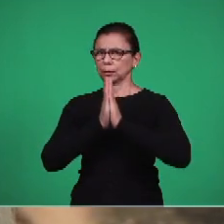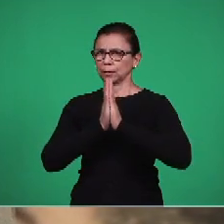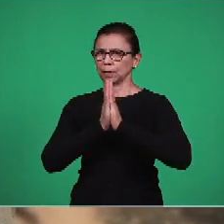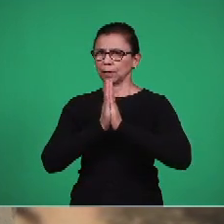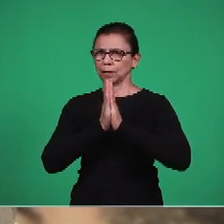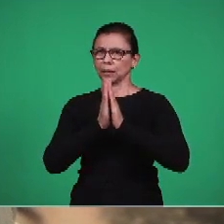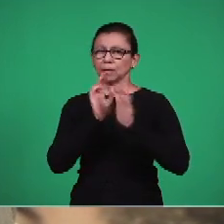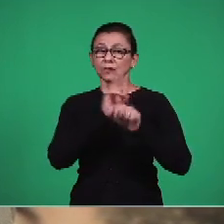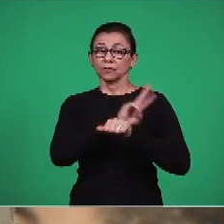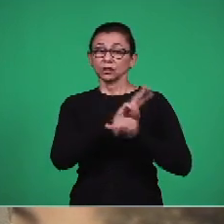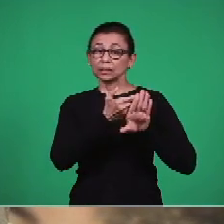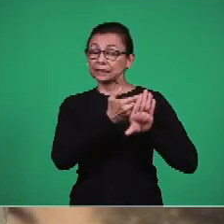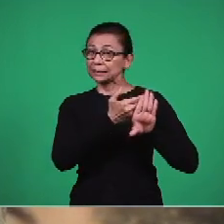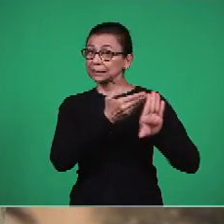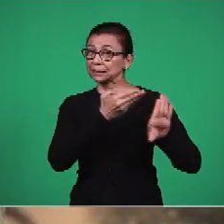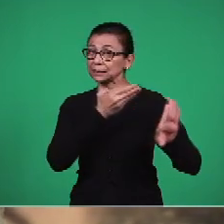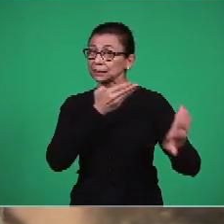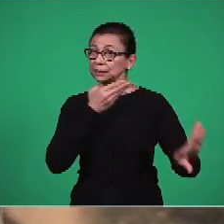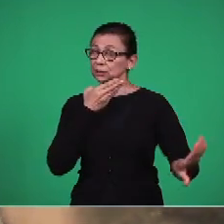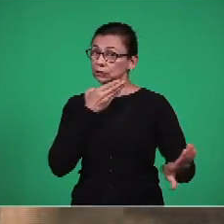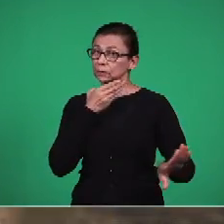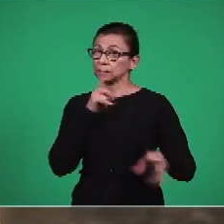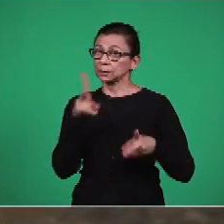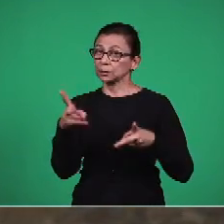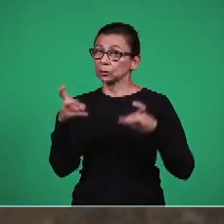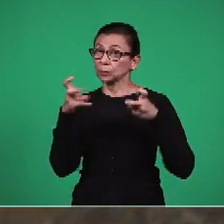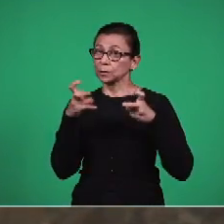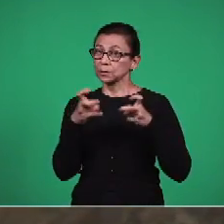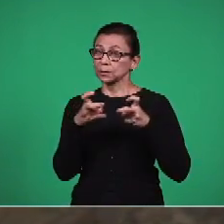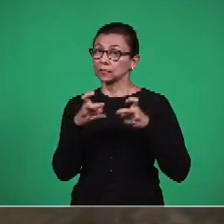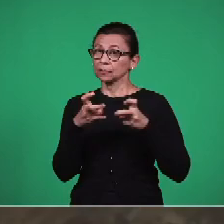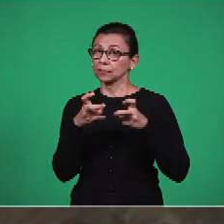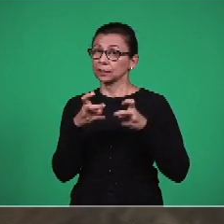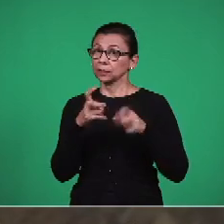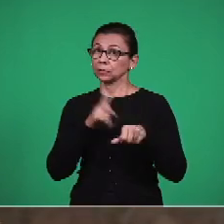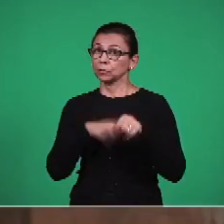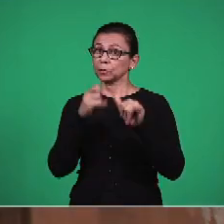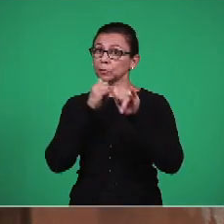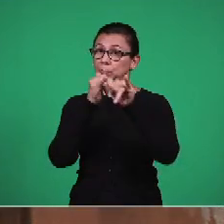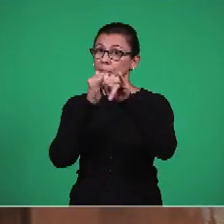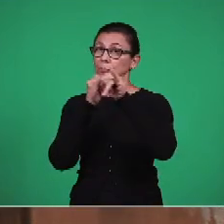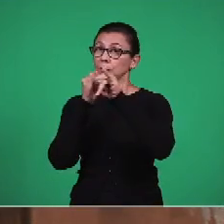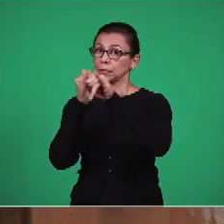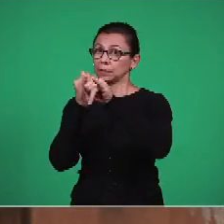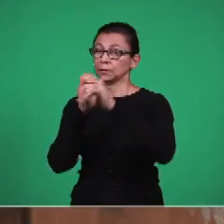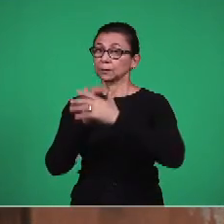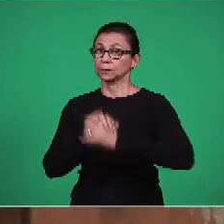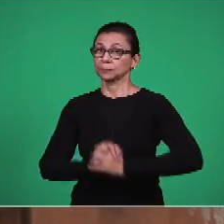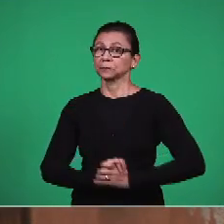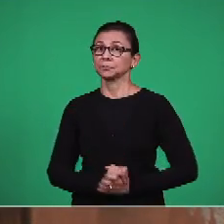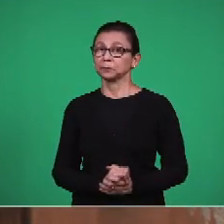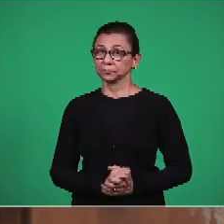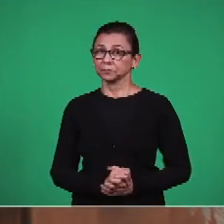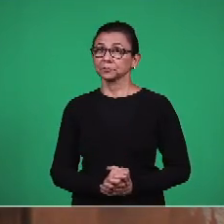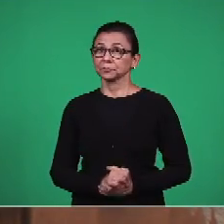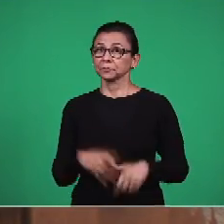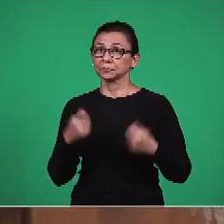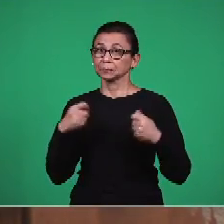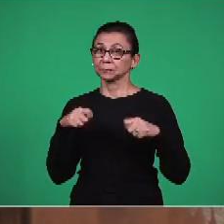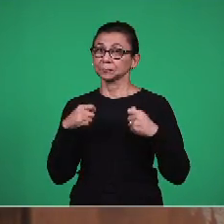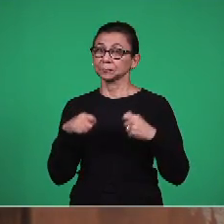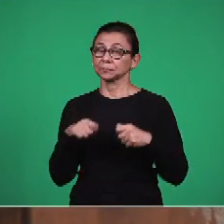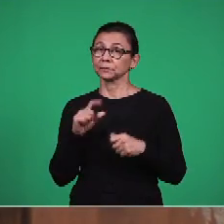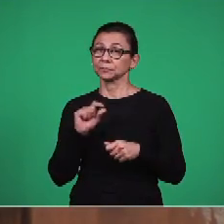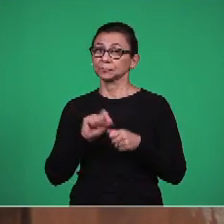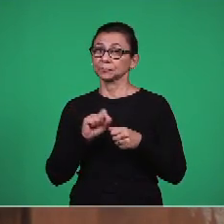fundamental para a igreja estar atenta ao toque das trombetas. Isso. Então, daquilo que nós temos olhado, que é